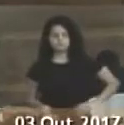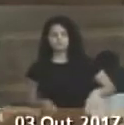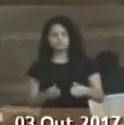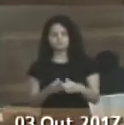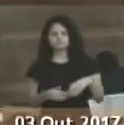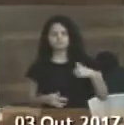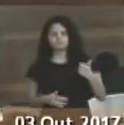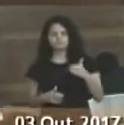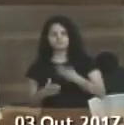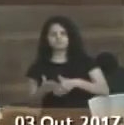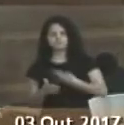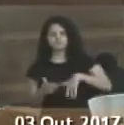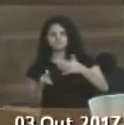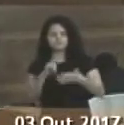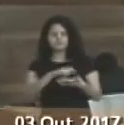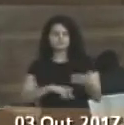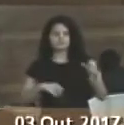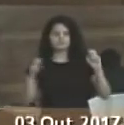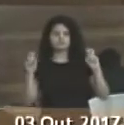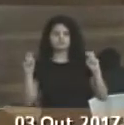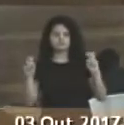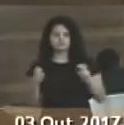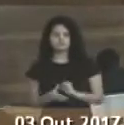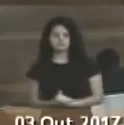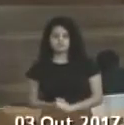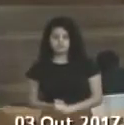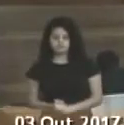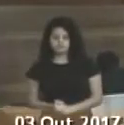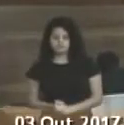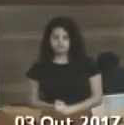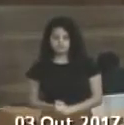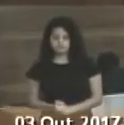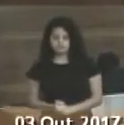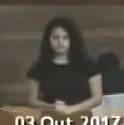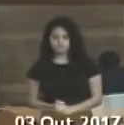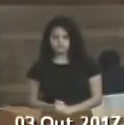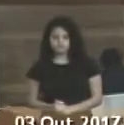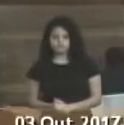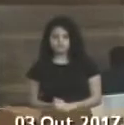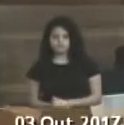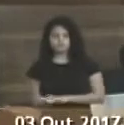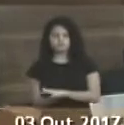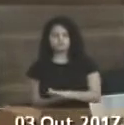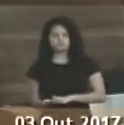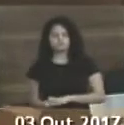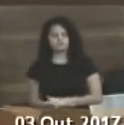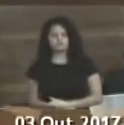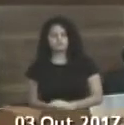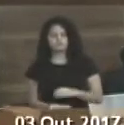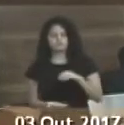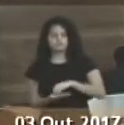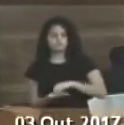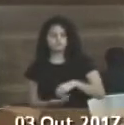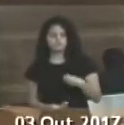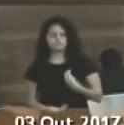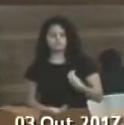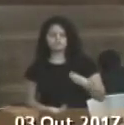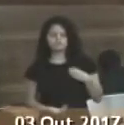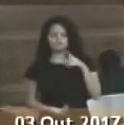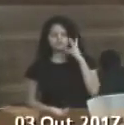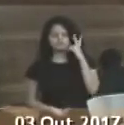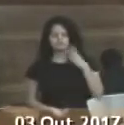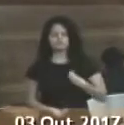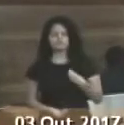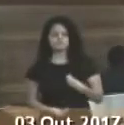procedesse a leitura das matérias constantes no expediente. Após expediente, não havendo mais ordem do dia, devido à falta de quórum, havendo tempo hábil, o